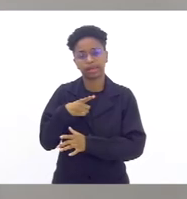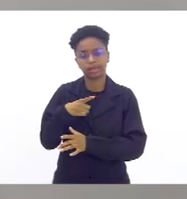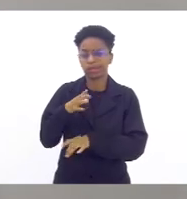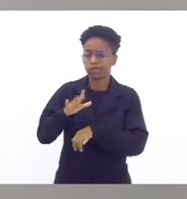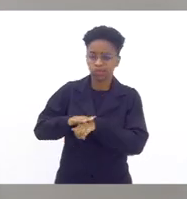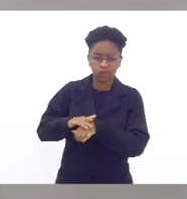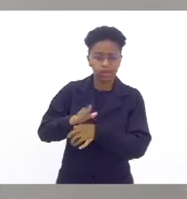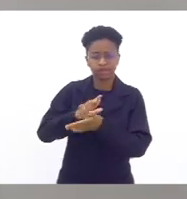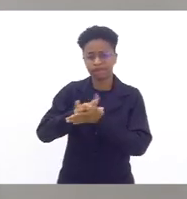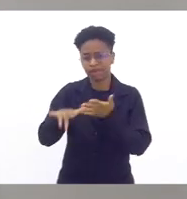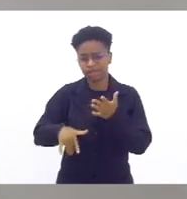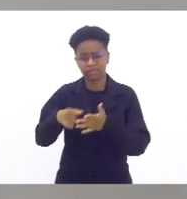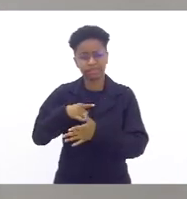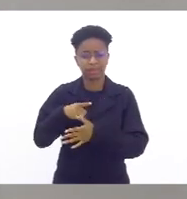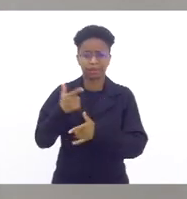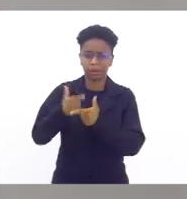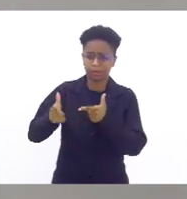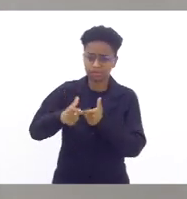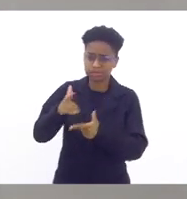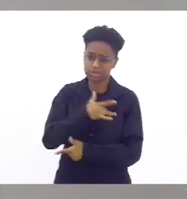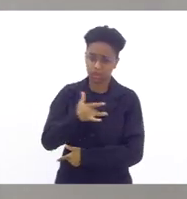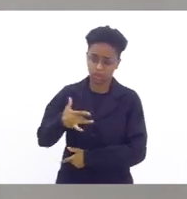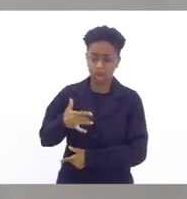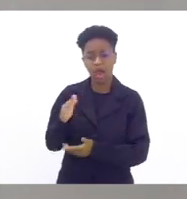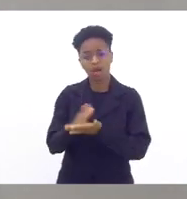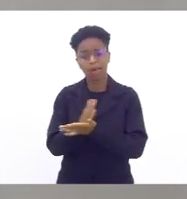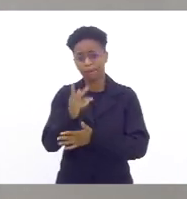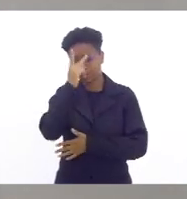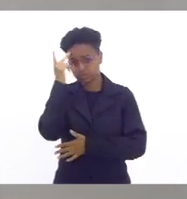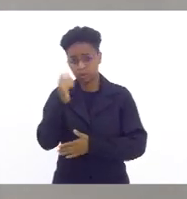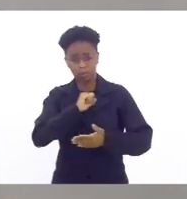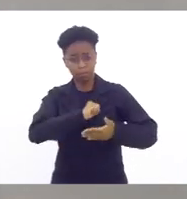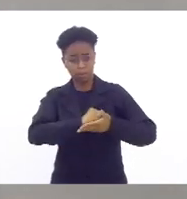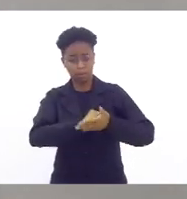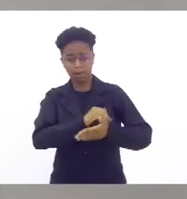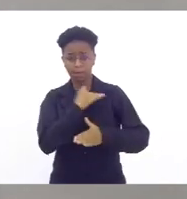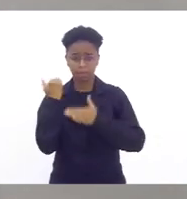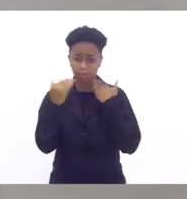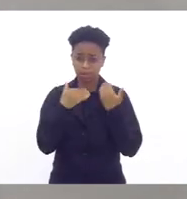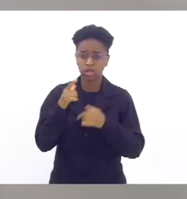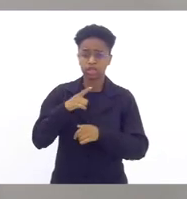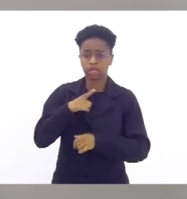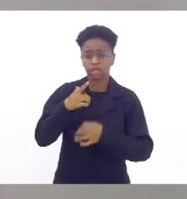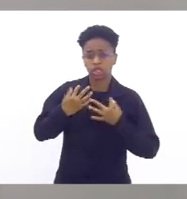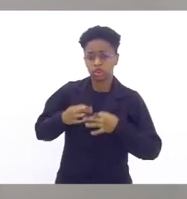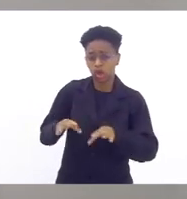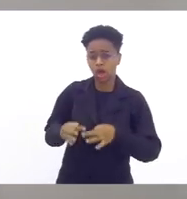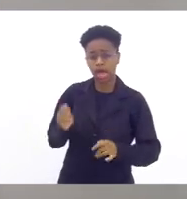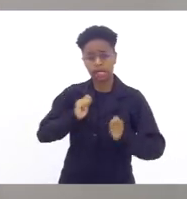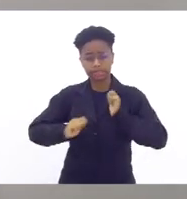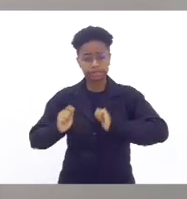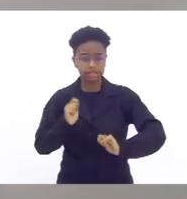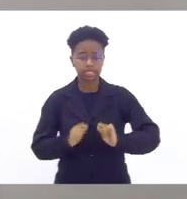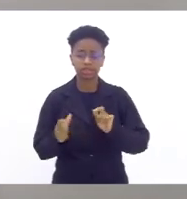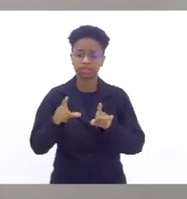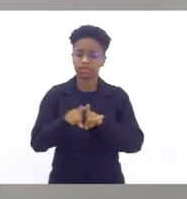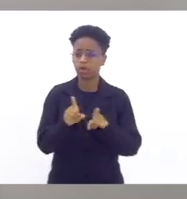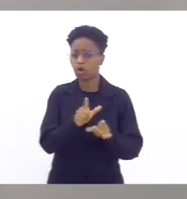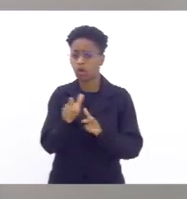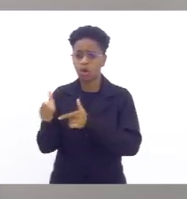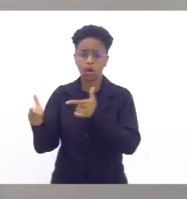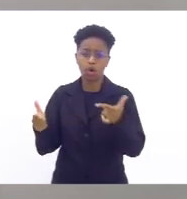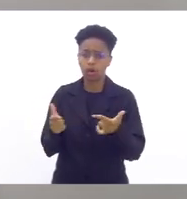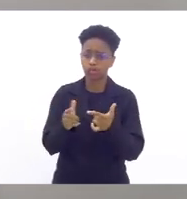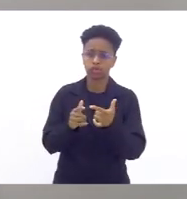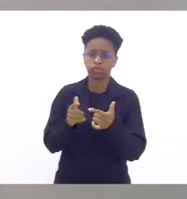muitas questões de saúde Então a gente tem pessoas que infartam a gente tem pessoas com dores crônicas pessoas que desenvolvem ansiedade e vários outros tipos de